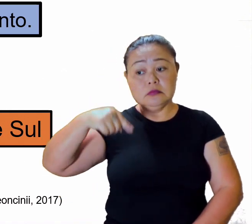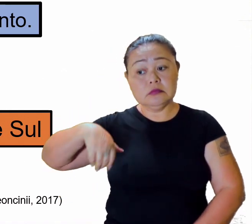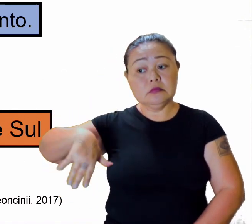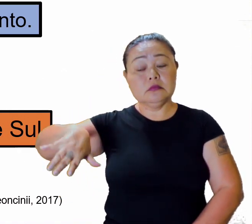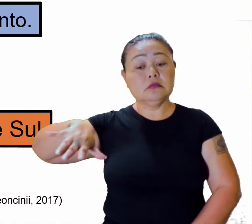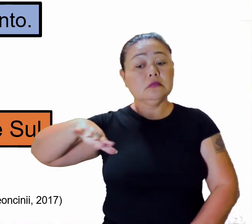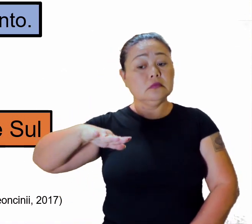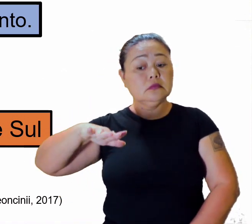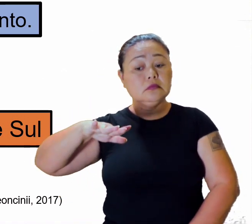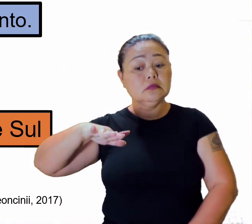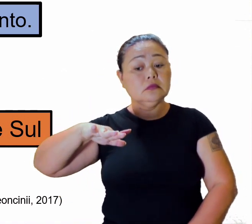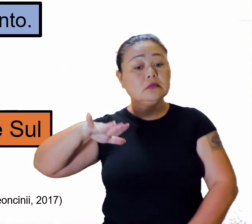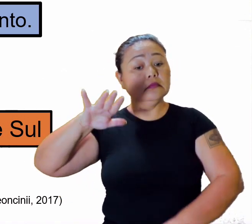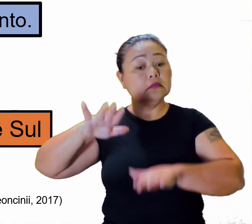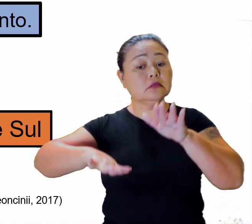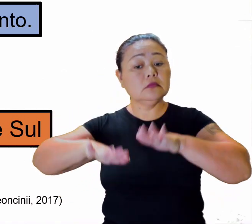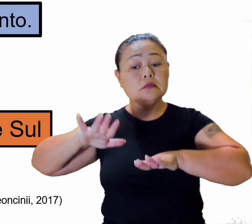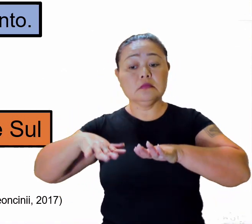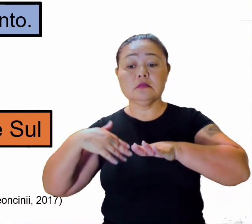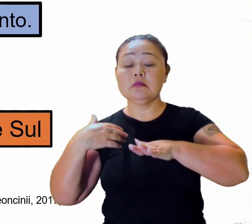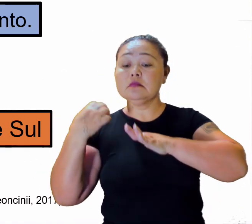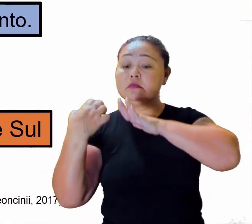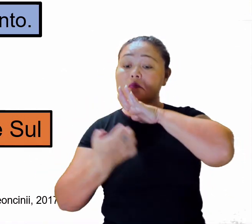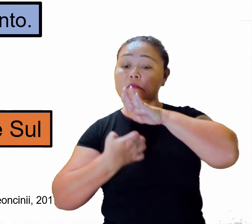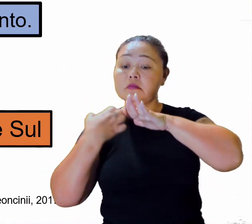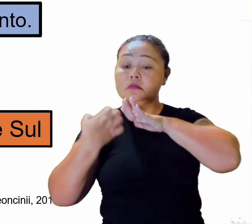principalmente levado pela indústria